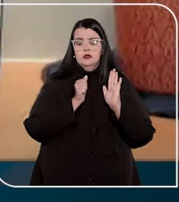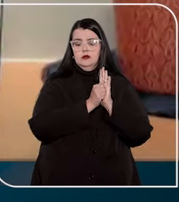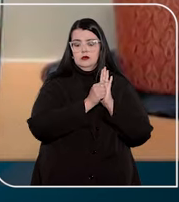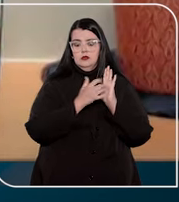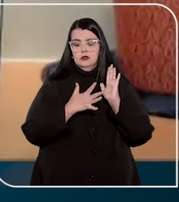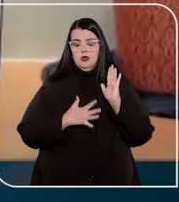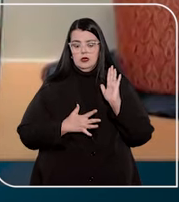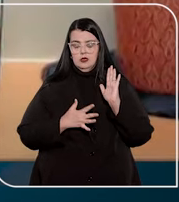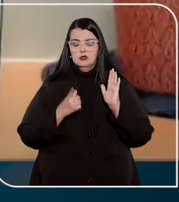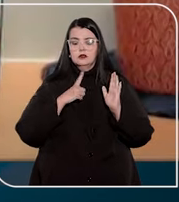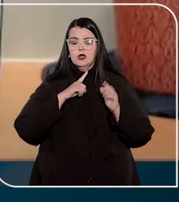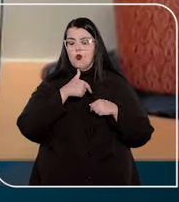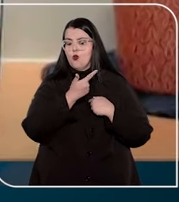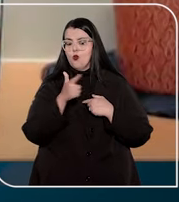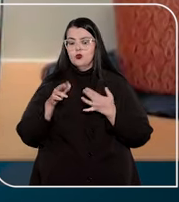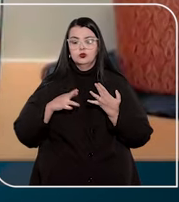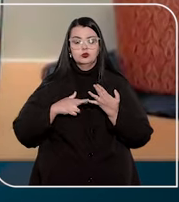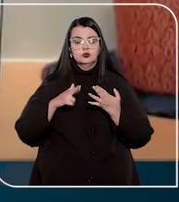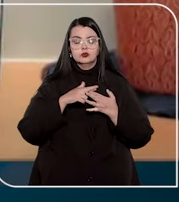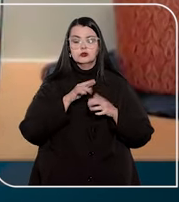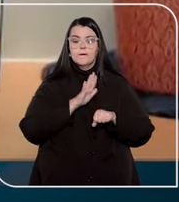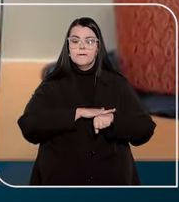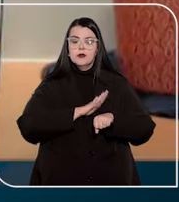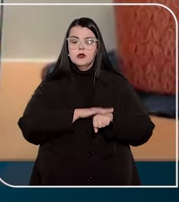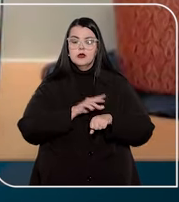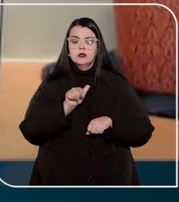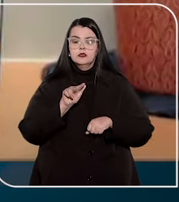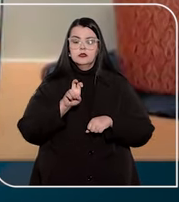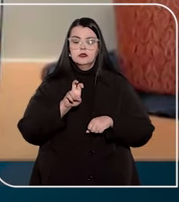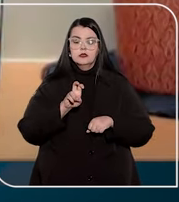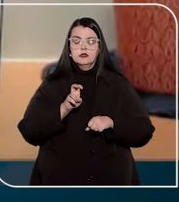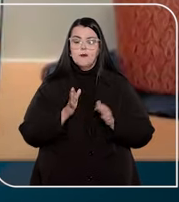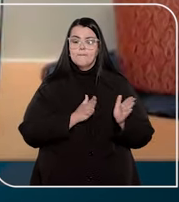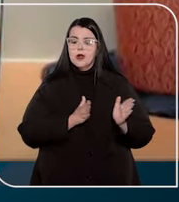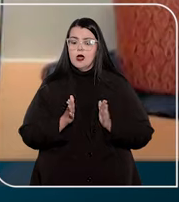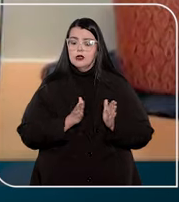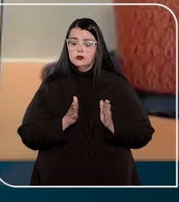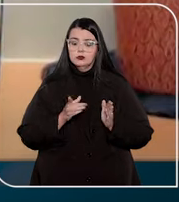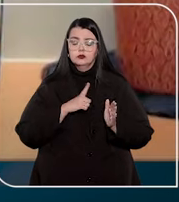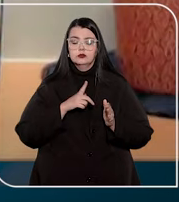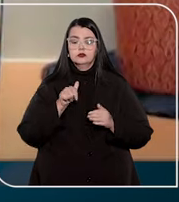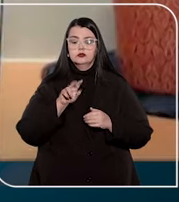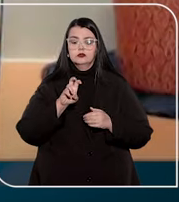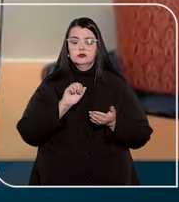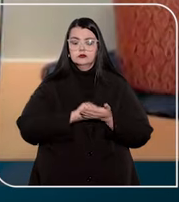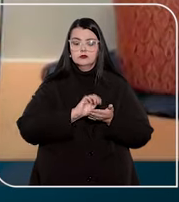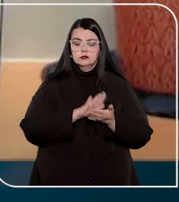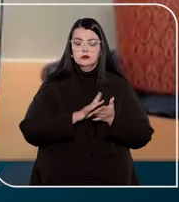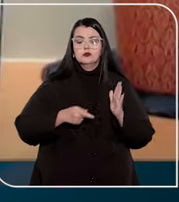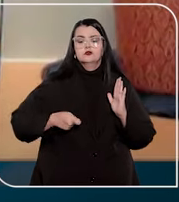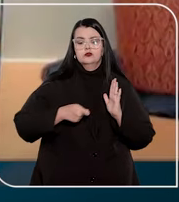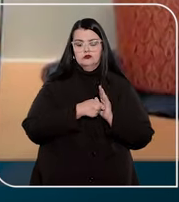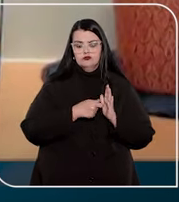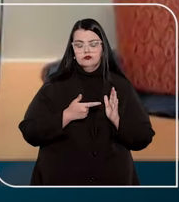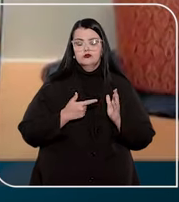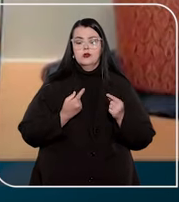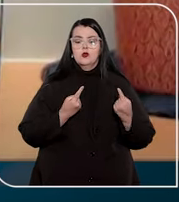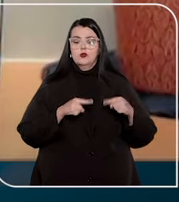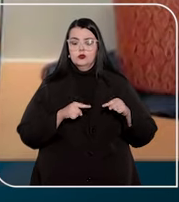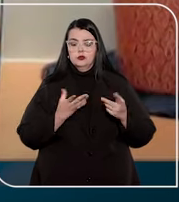todos os outros recursos vão ter um prazo de 15 dias para serem interpostos e 15 dias para